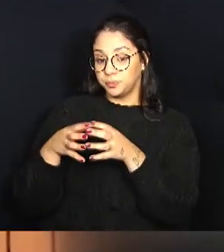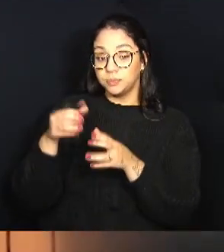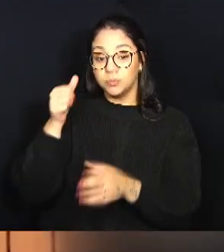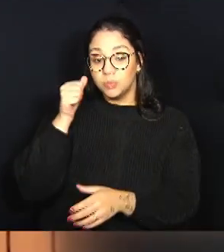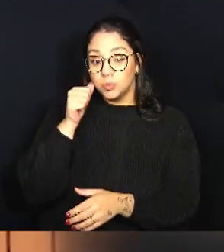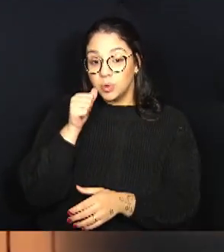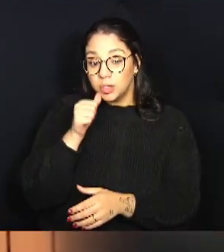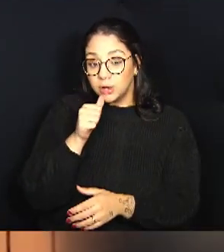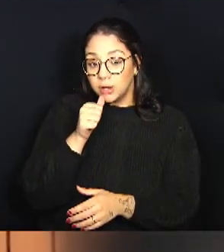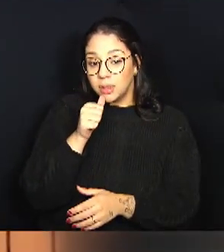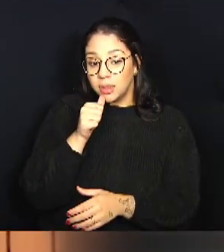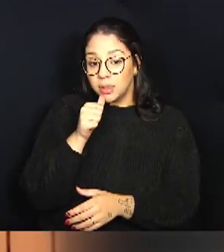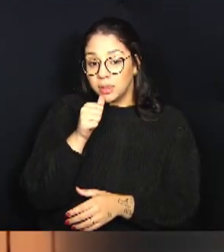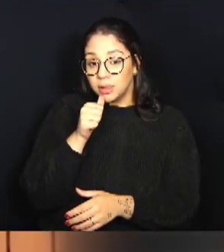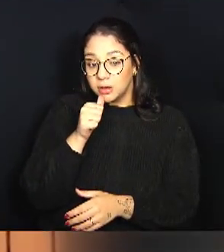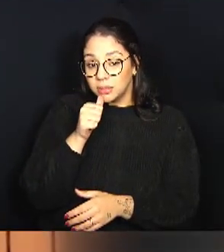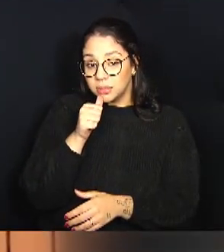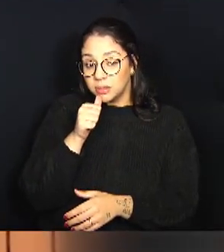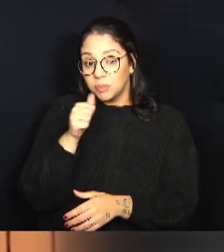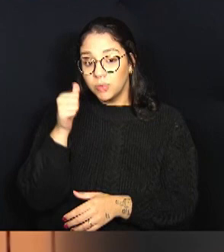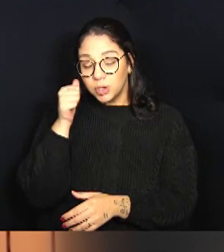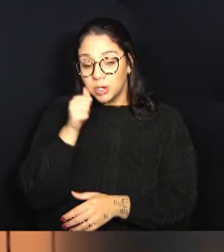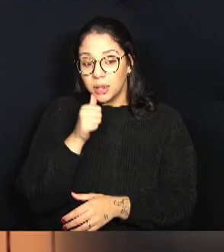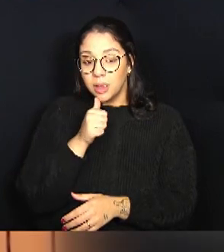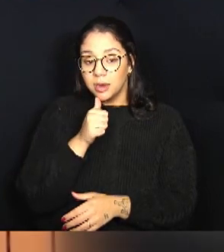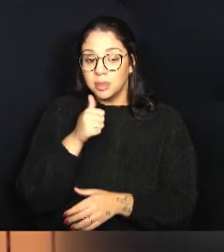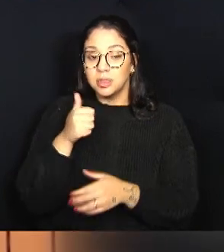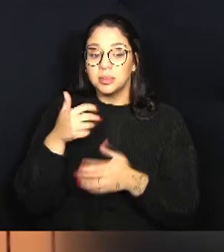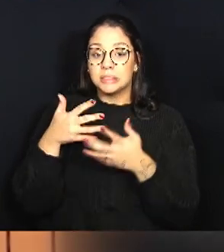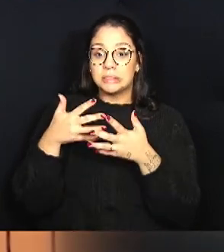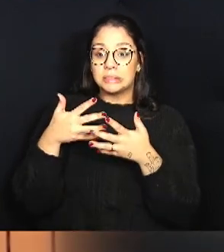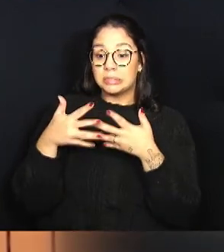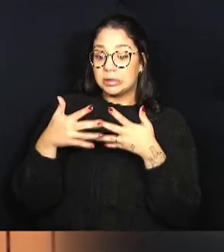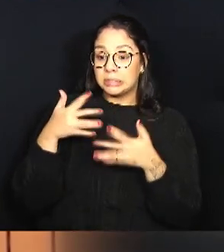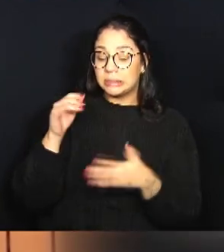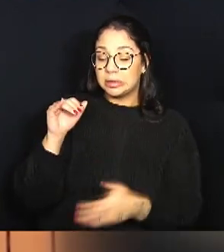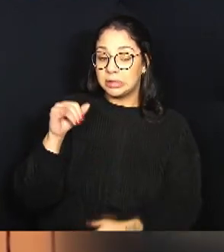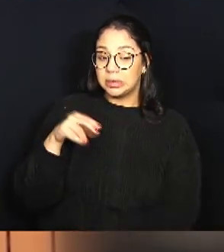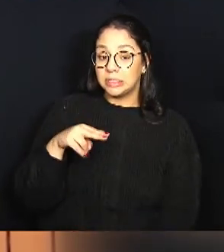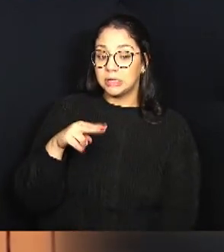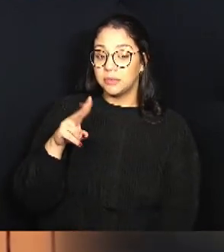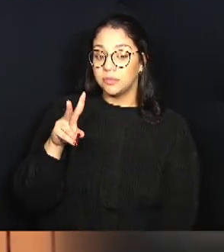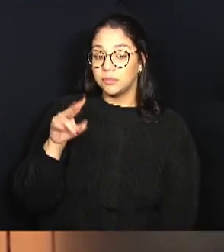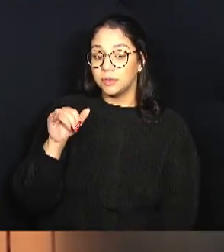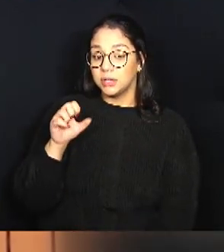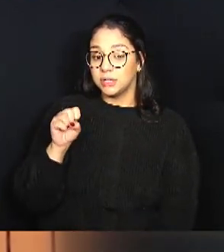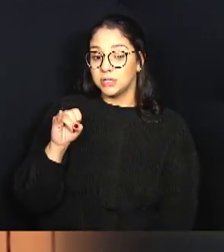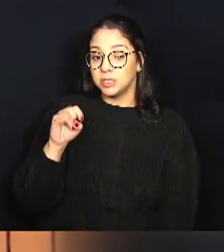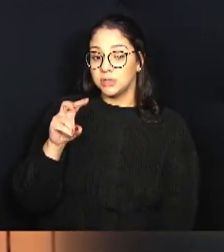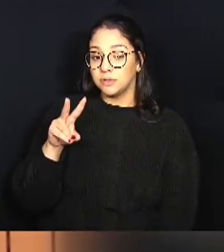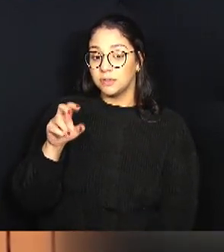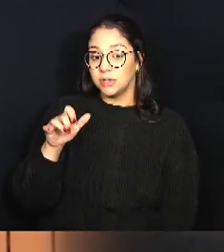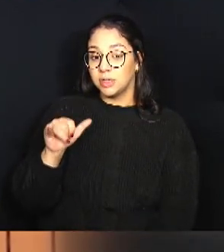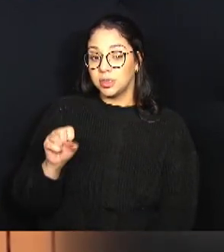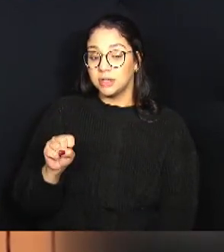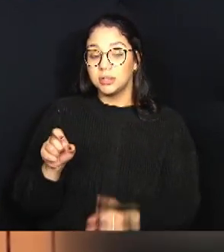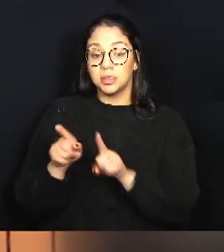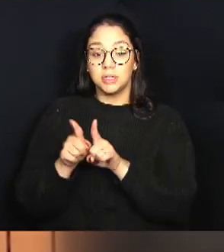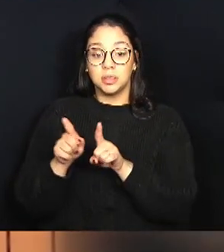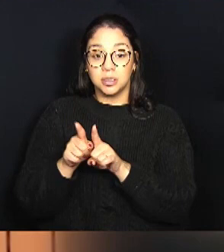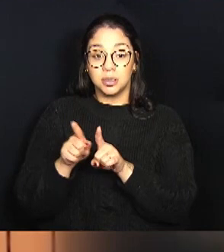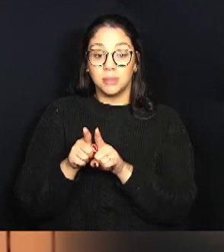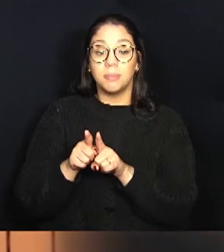e Mulheres pela Justiça também falaram sobre pessoas em situação de rua que menstruam e não